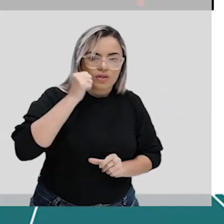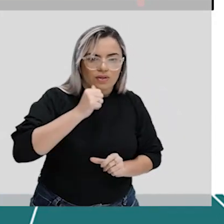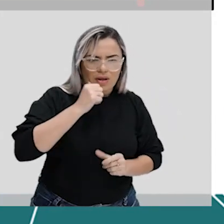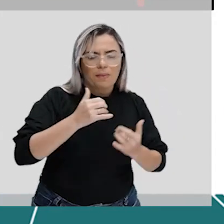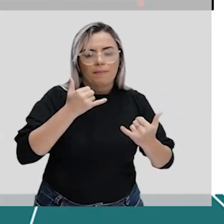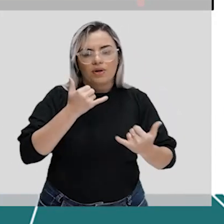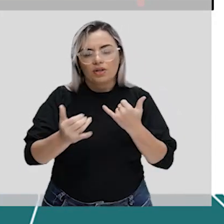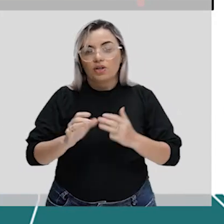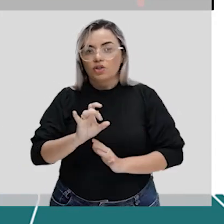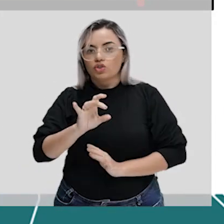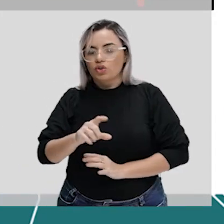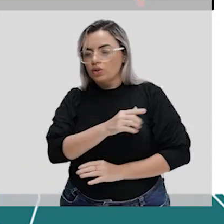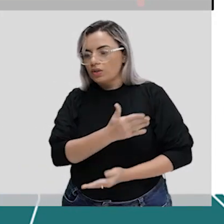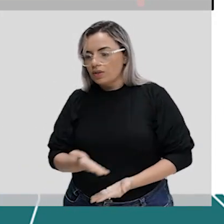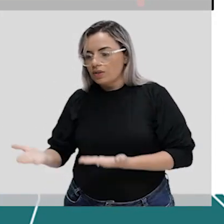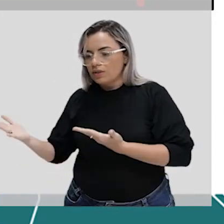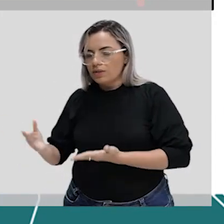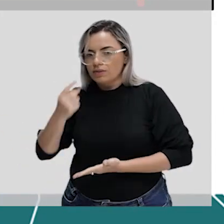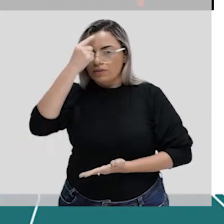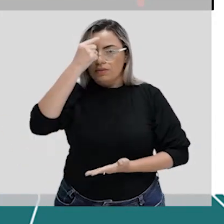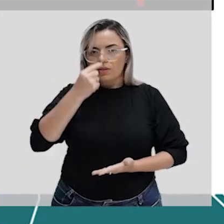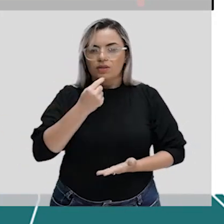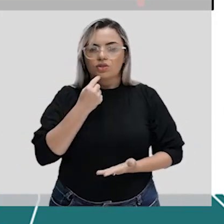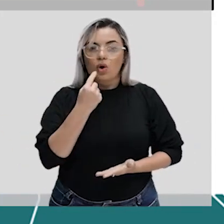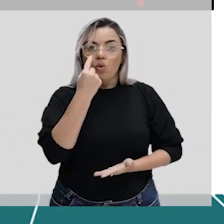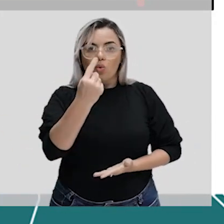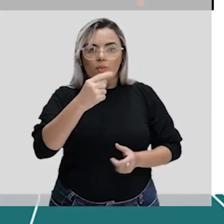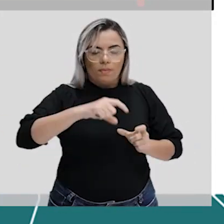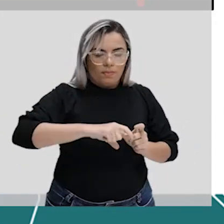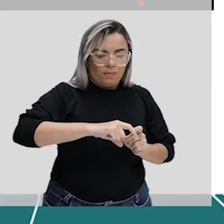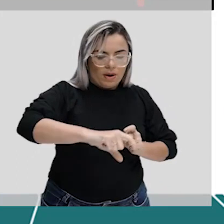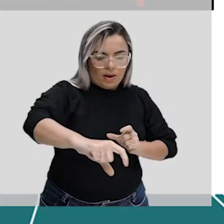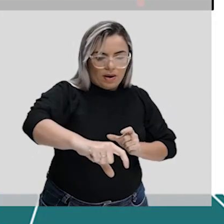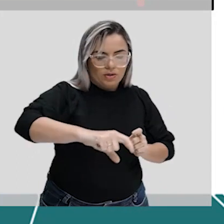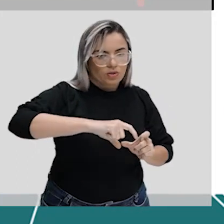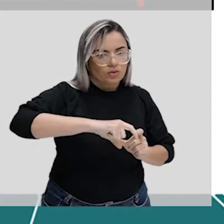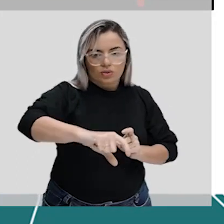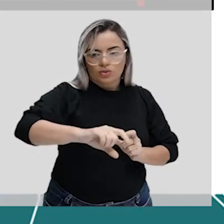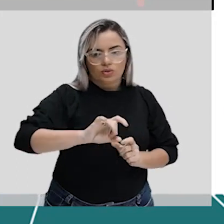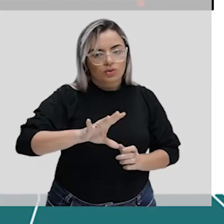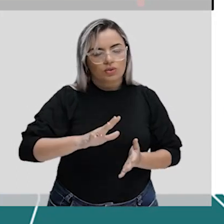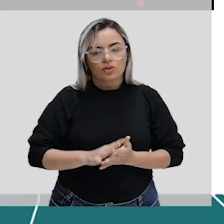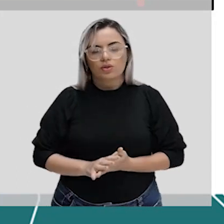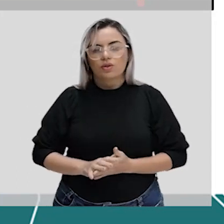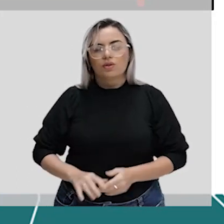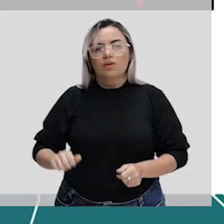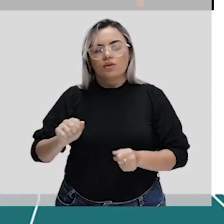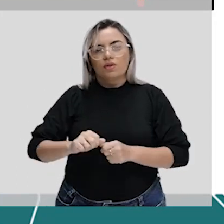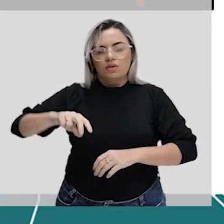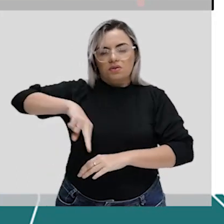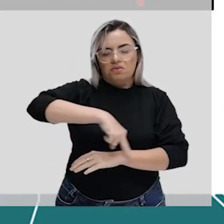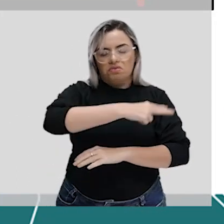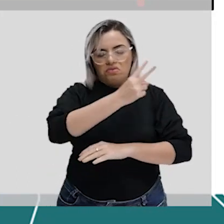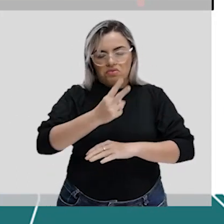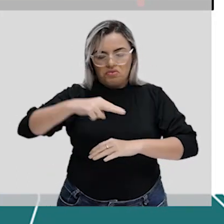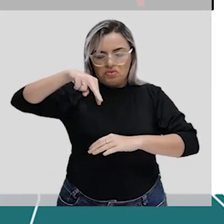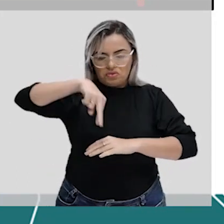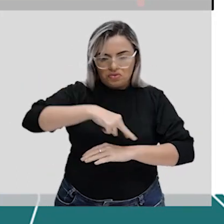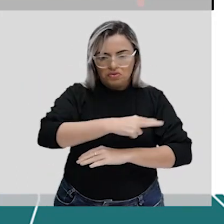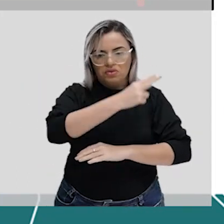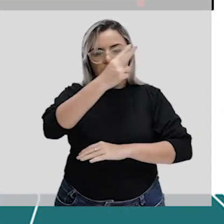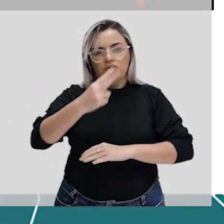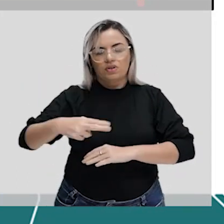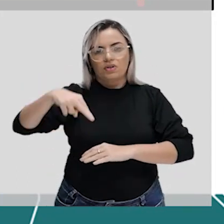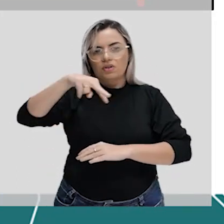apenas uma barra, é a barra fixa, não existe a outra, apenas uma barra. Vai executar movimento lá de giros, saltos,